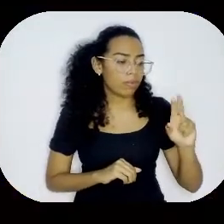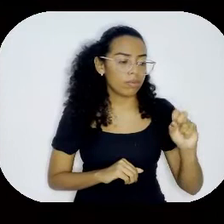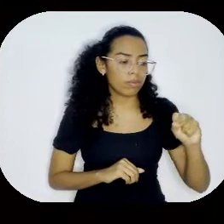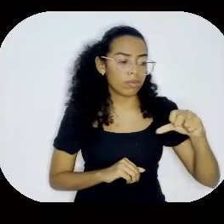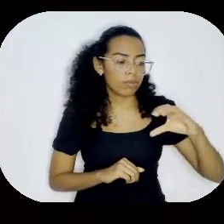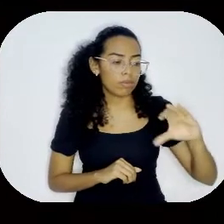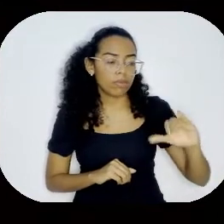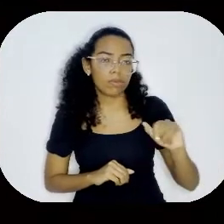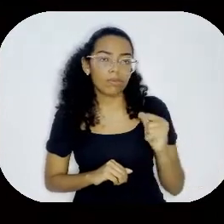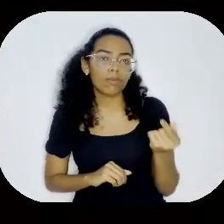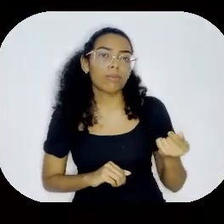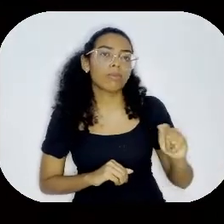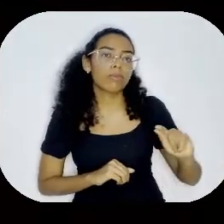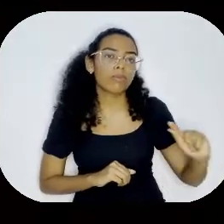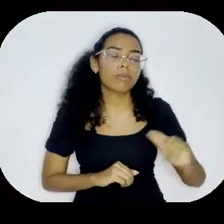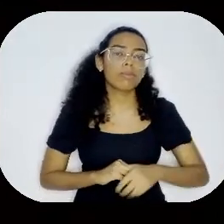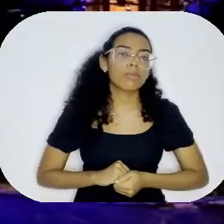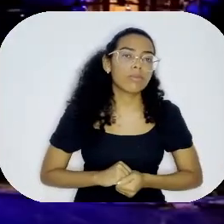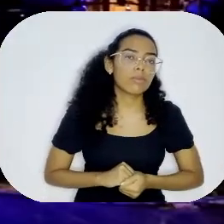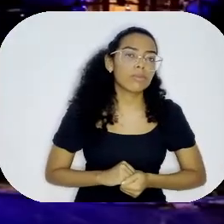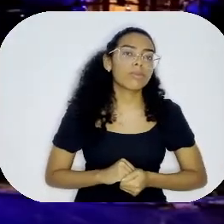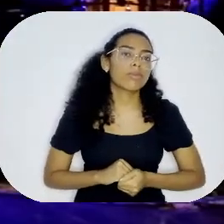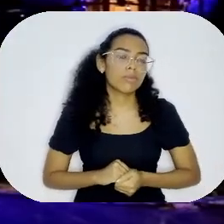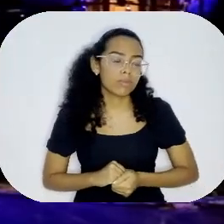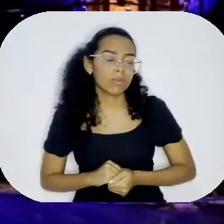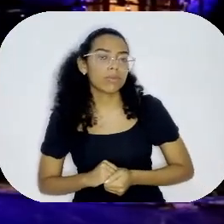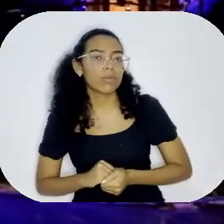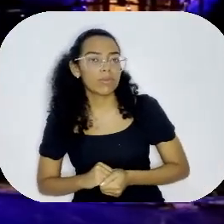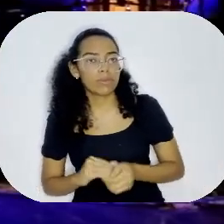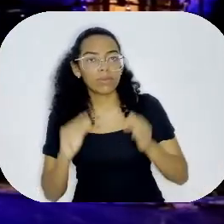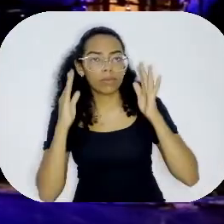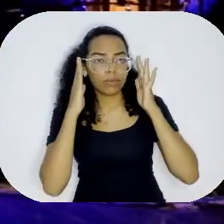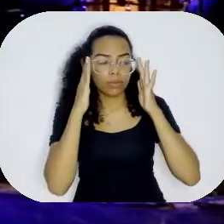nas quebradas de Assunção. Vamos lá.